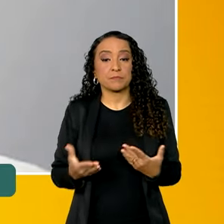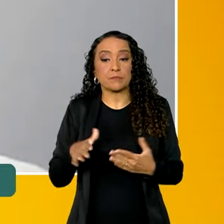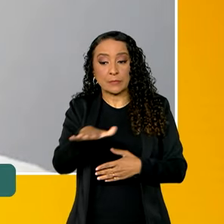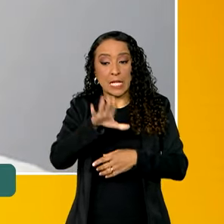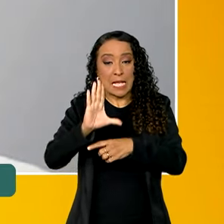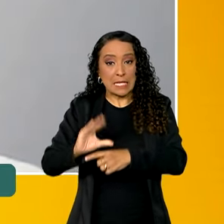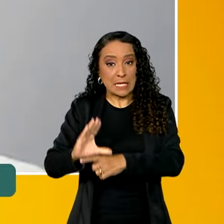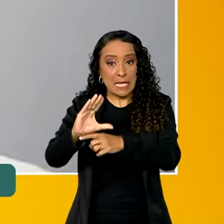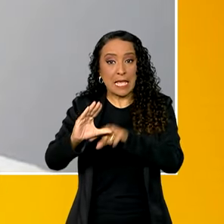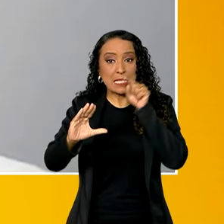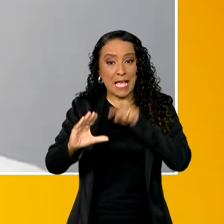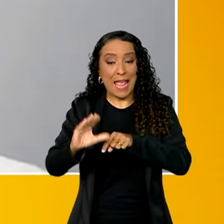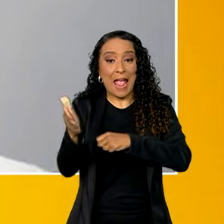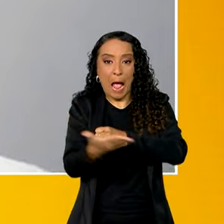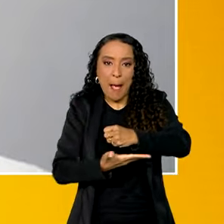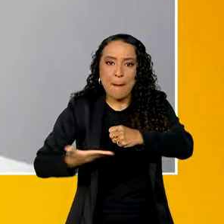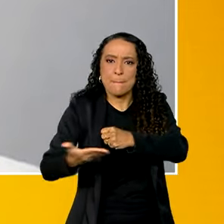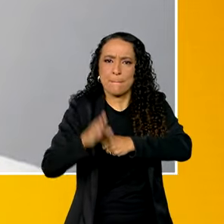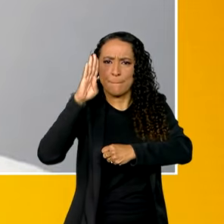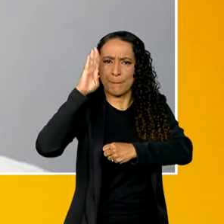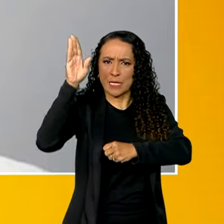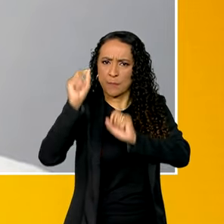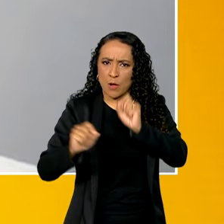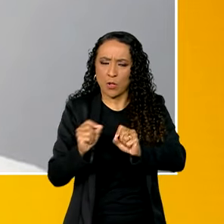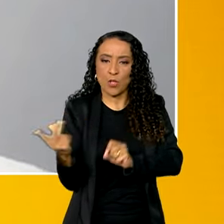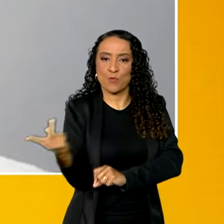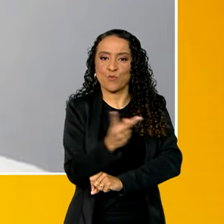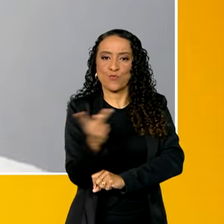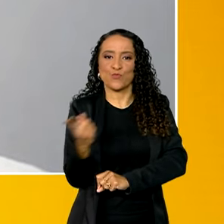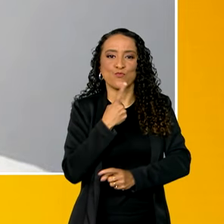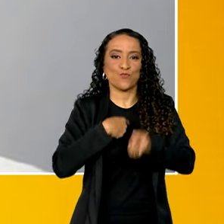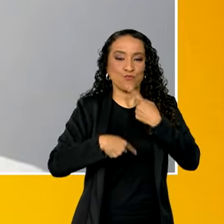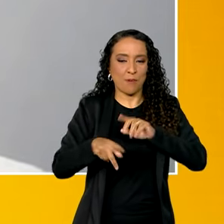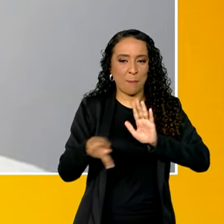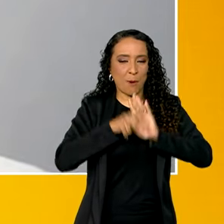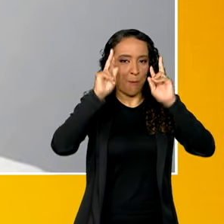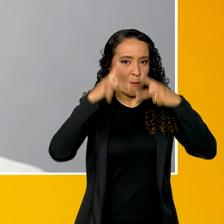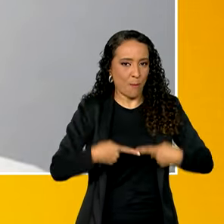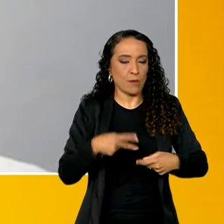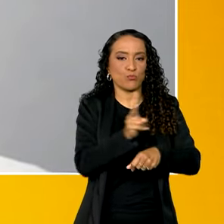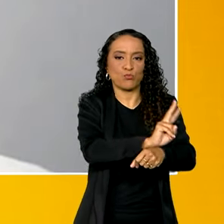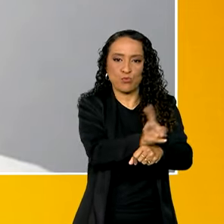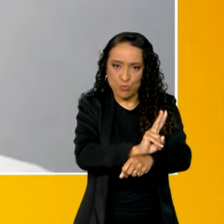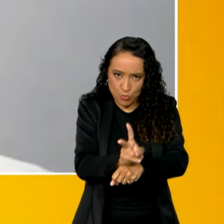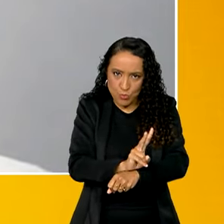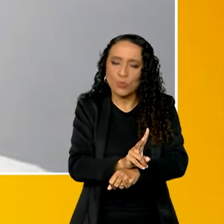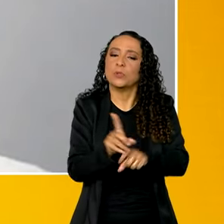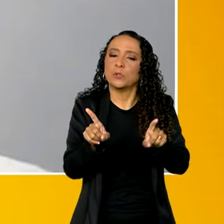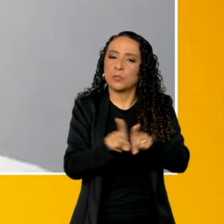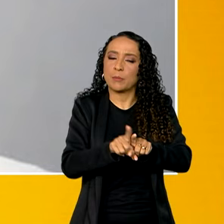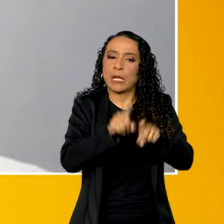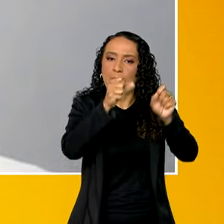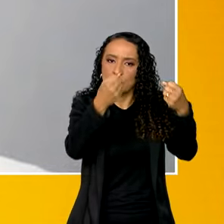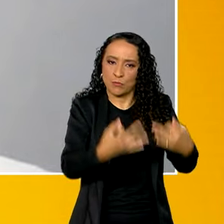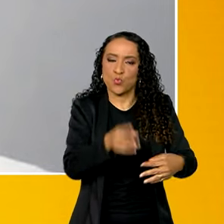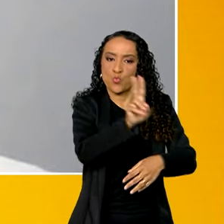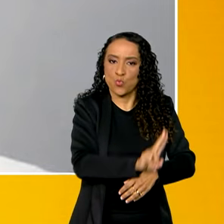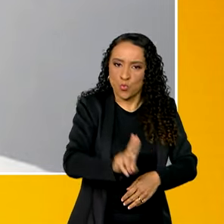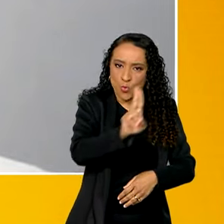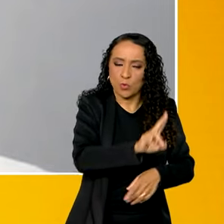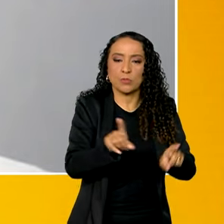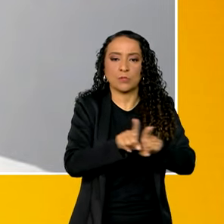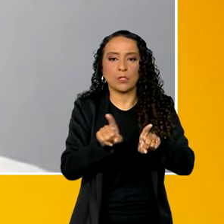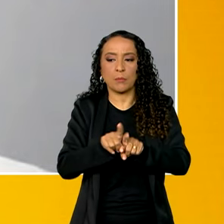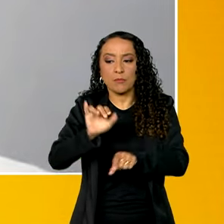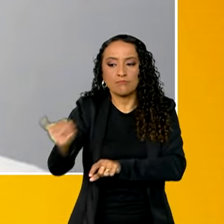é absolutamente a base para essas duas ambições humanas, a conservação, que implica o uso, e